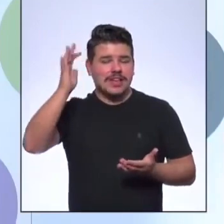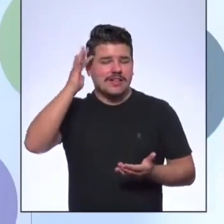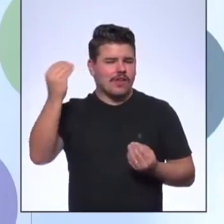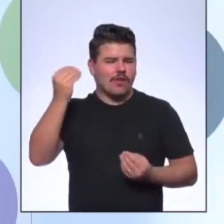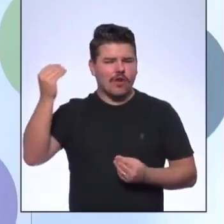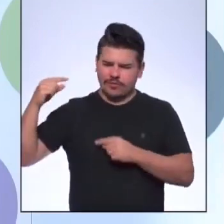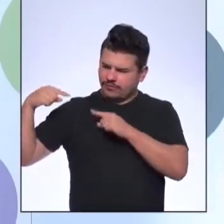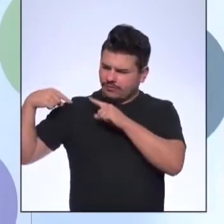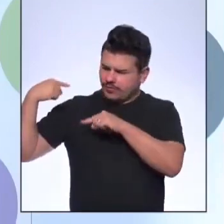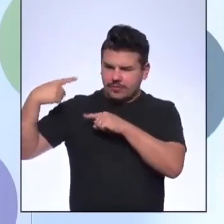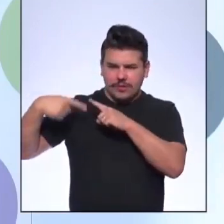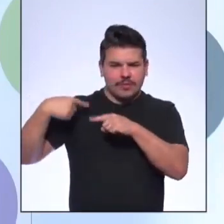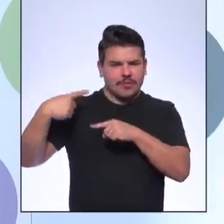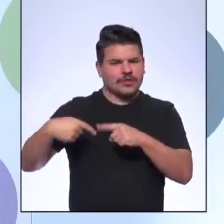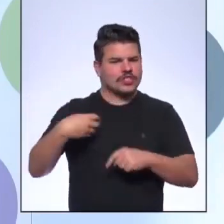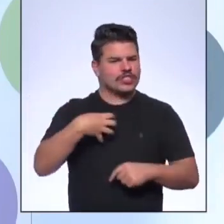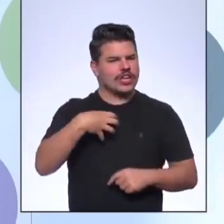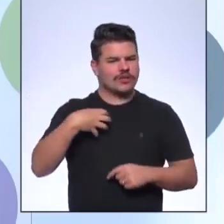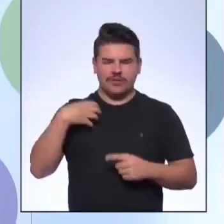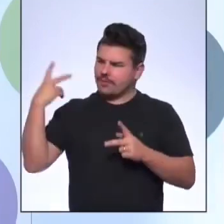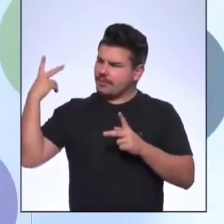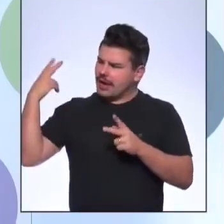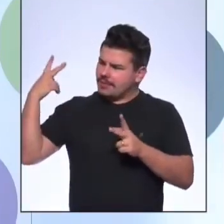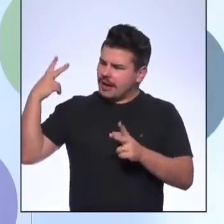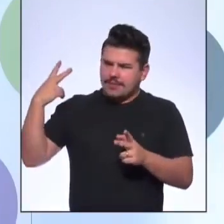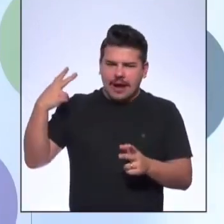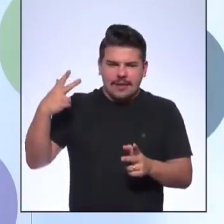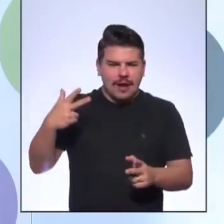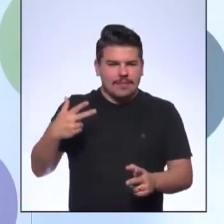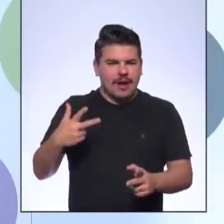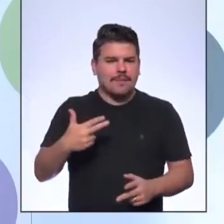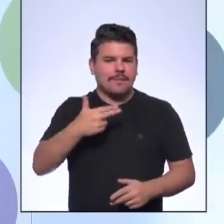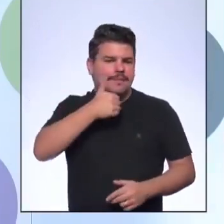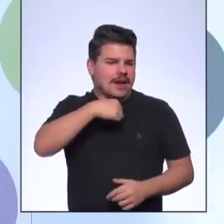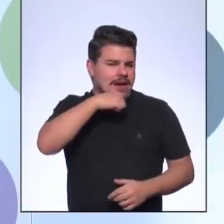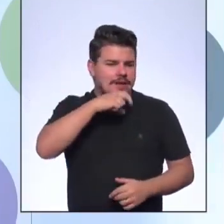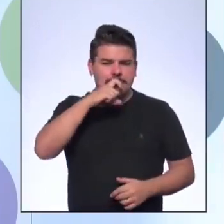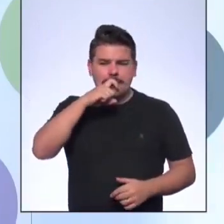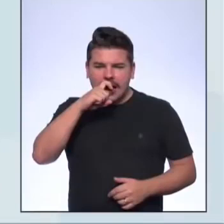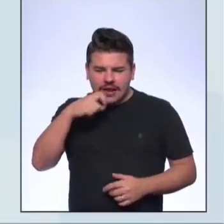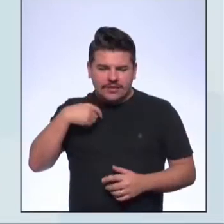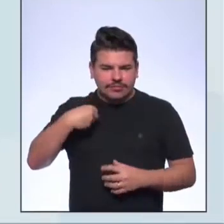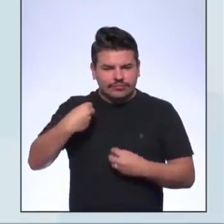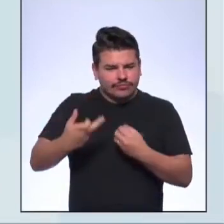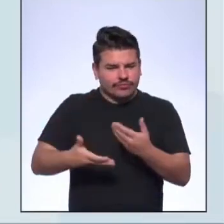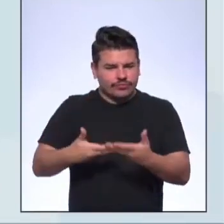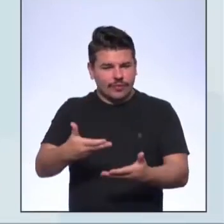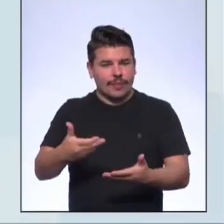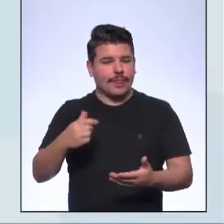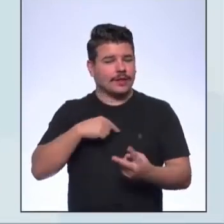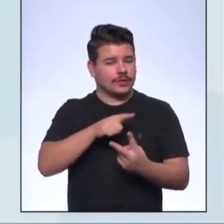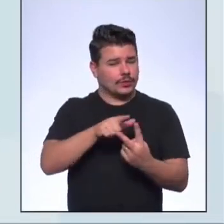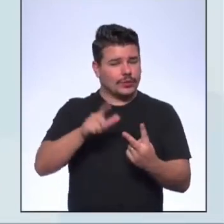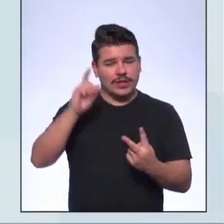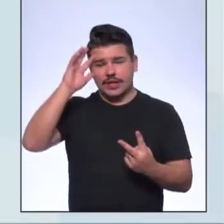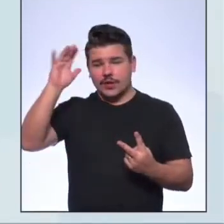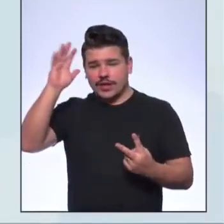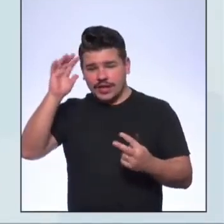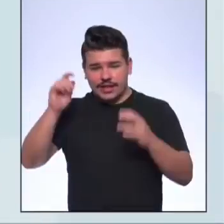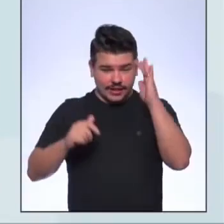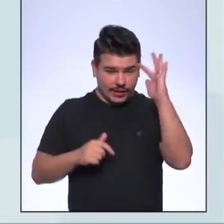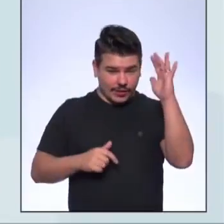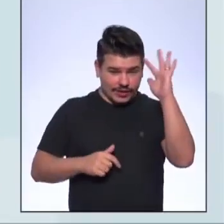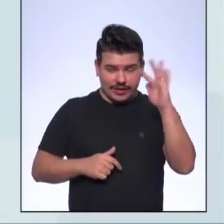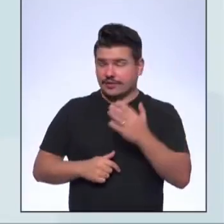de um indivíduo para o outro, né, do pai para o filho, enfim. Então, a gente tem aí duas teorias, vocês vão ver agora na tela.